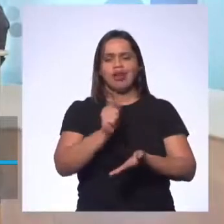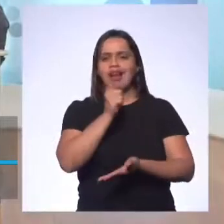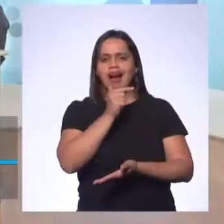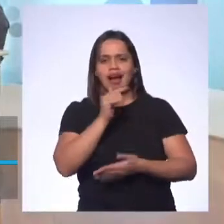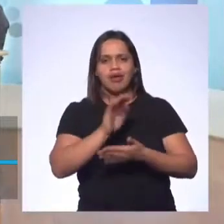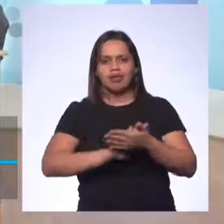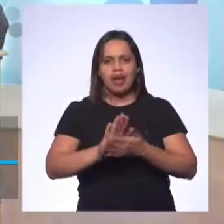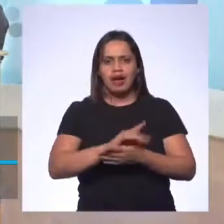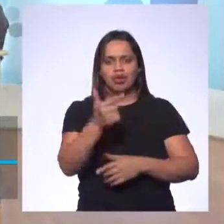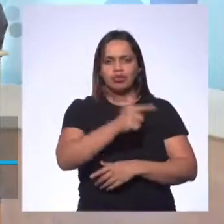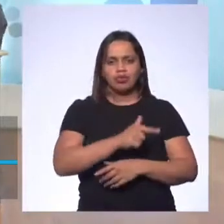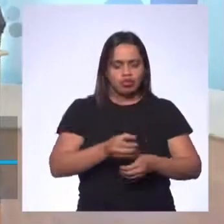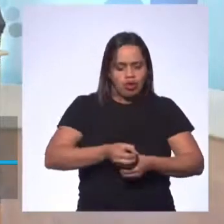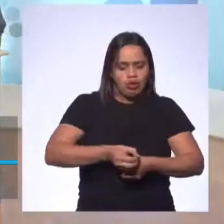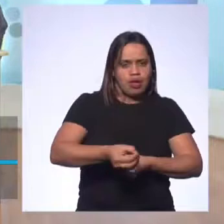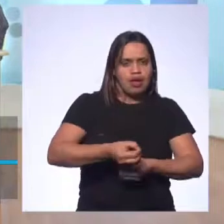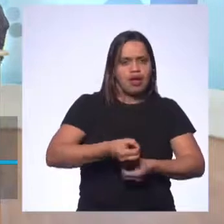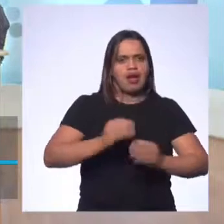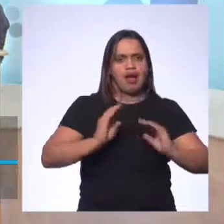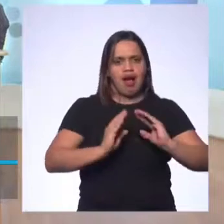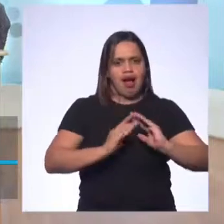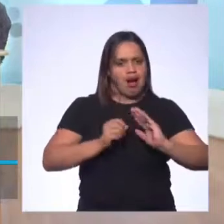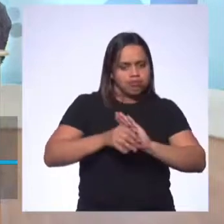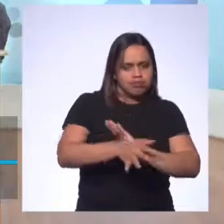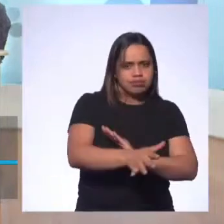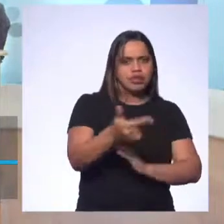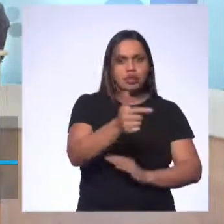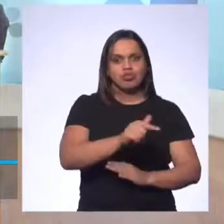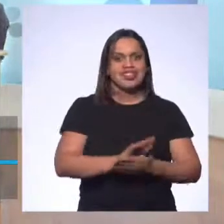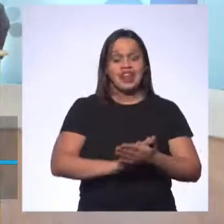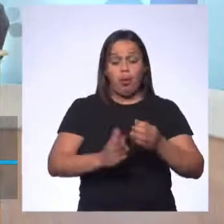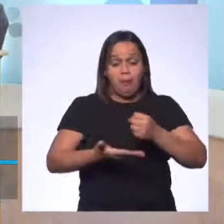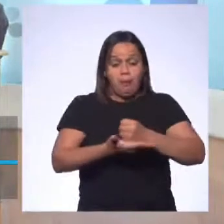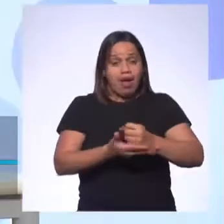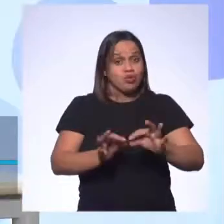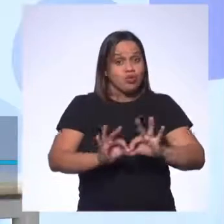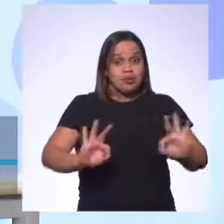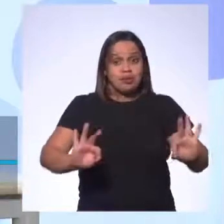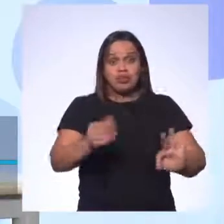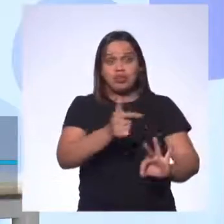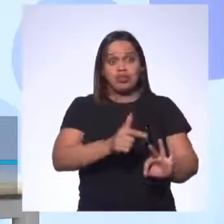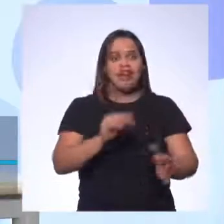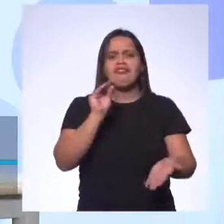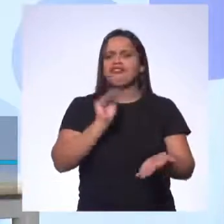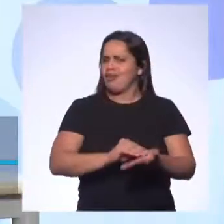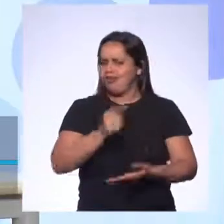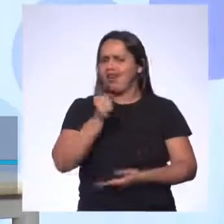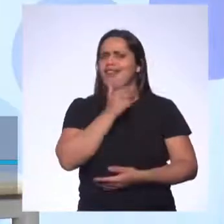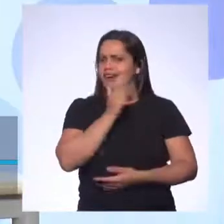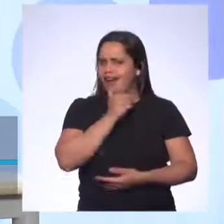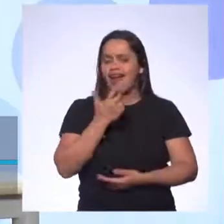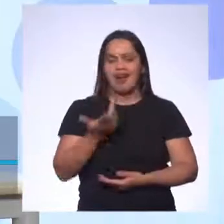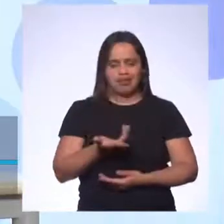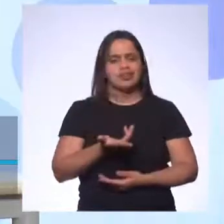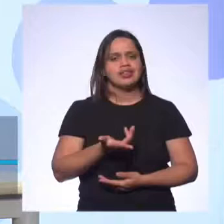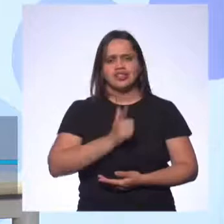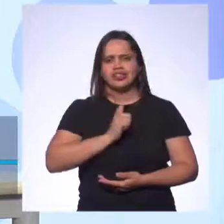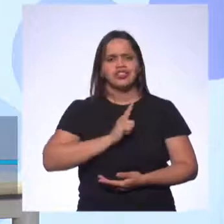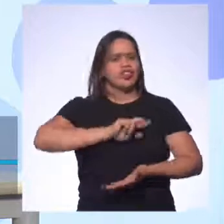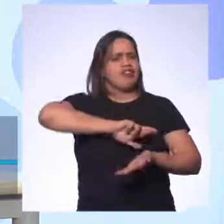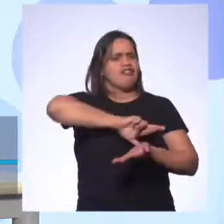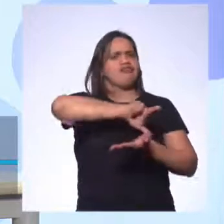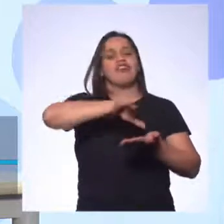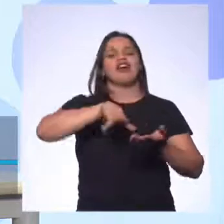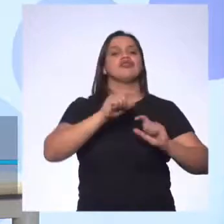o saneamento básico, O né, básico do o básico, né? básico do básico, faltava muita água, né? Então tinha muitos casos